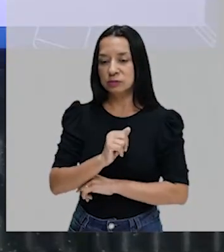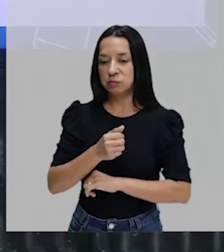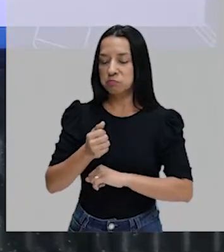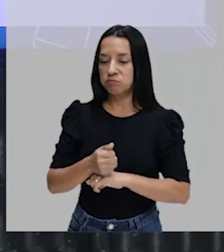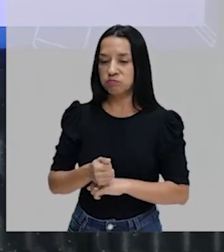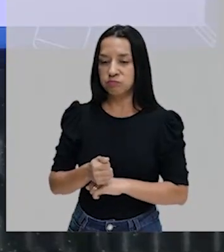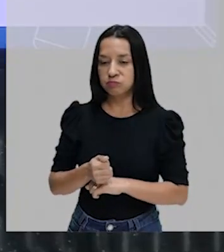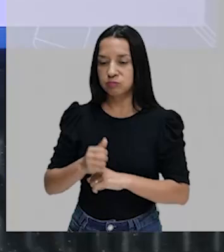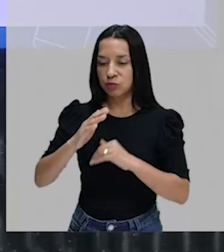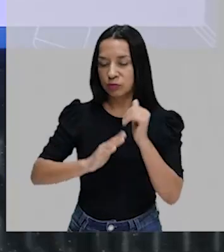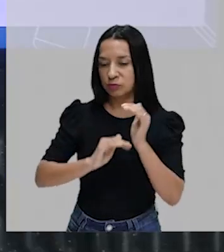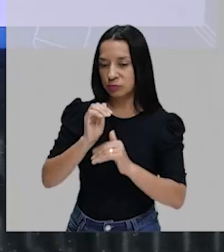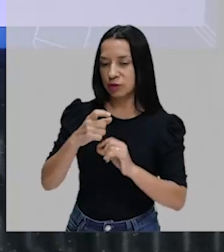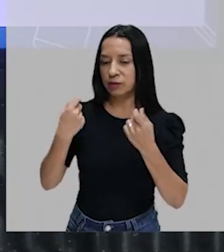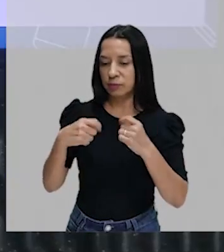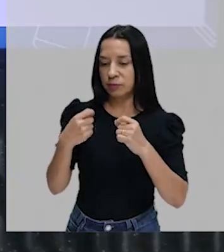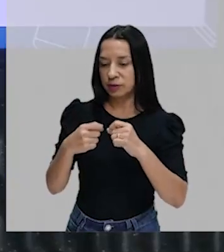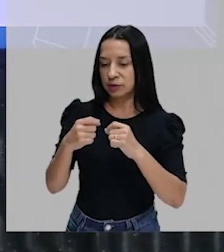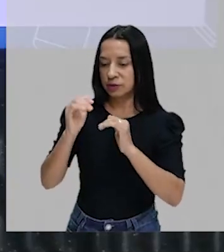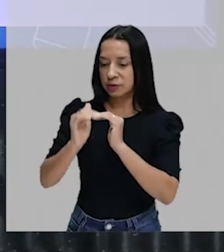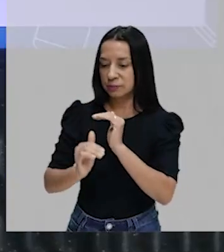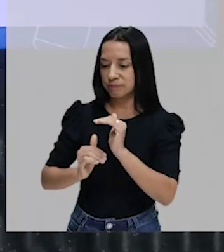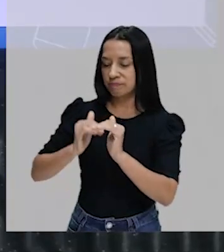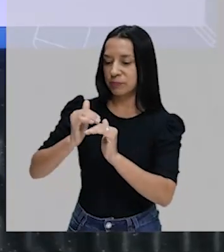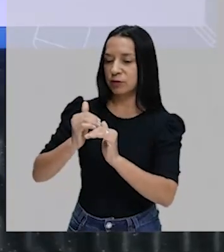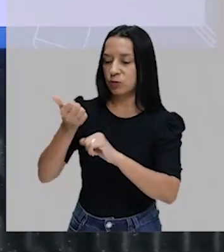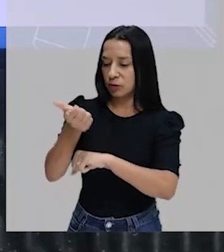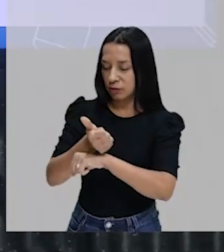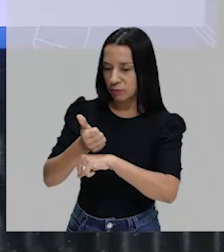profissional, você deve melhorar o seu rendimento